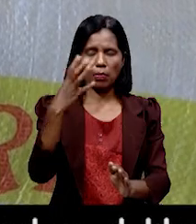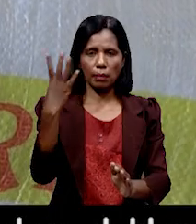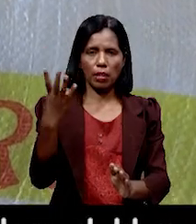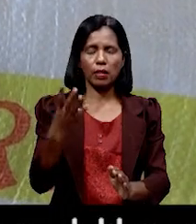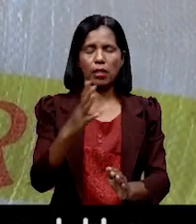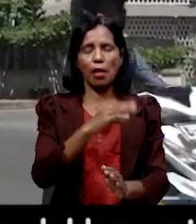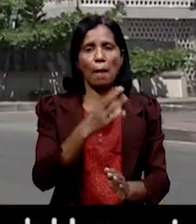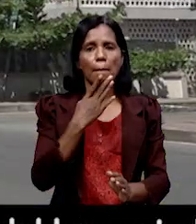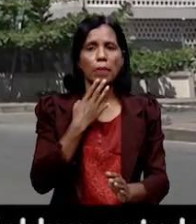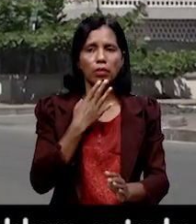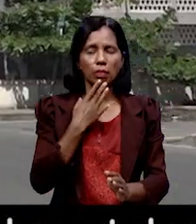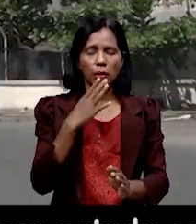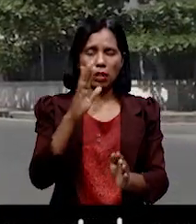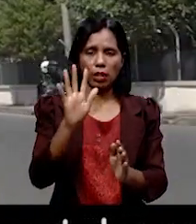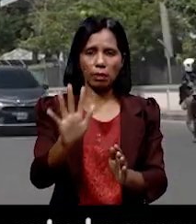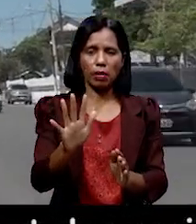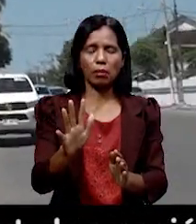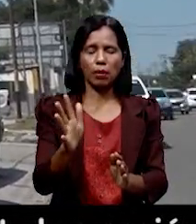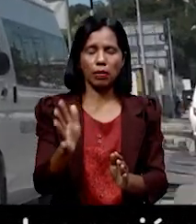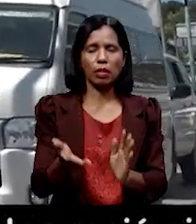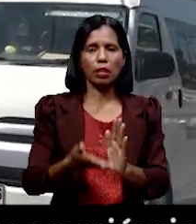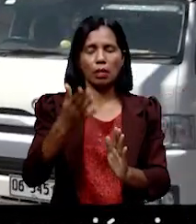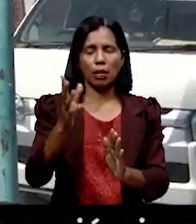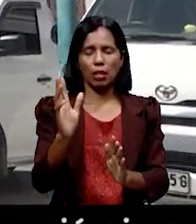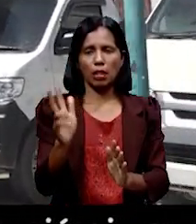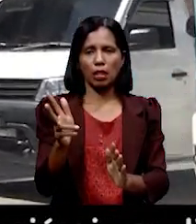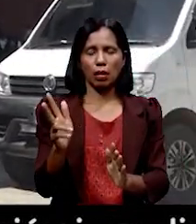quilograma lima nulo, saeba dólar tolo nulo resin nen,